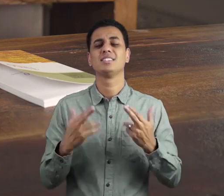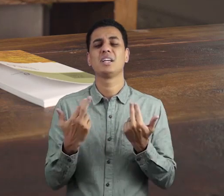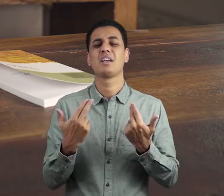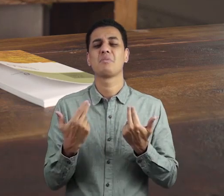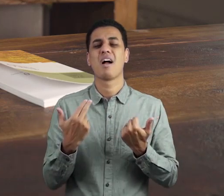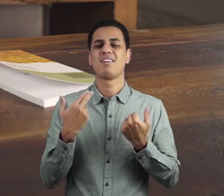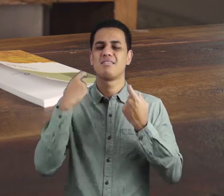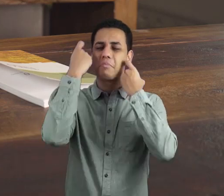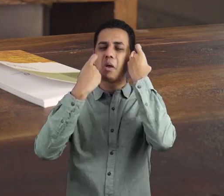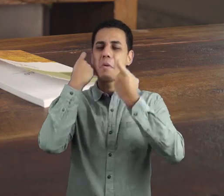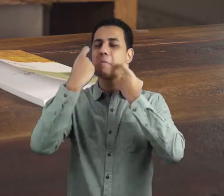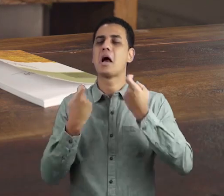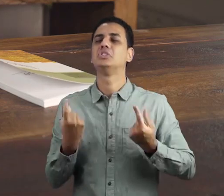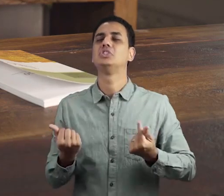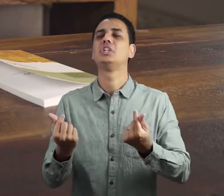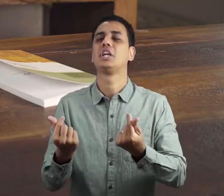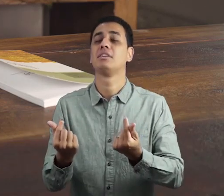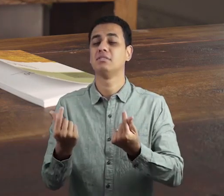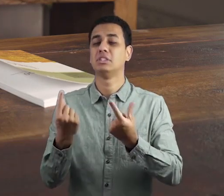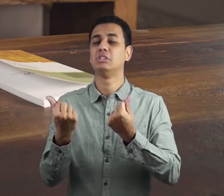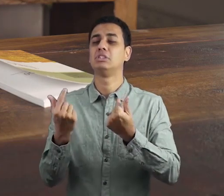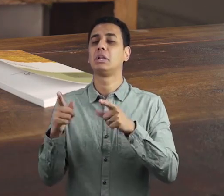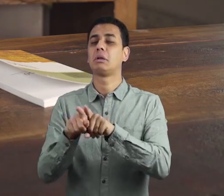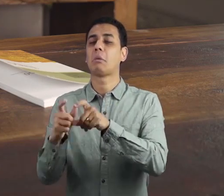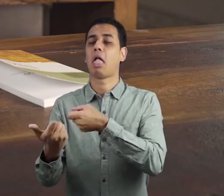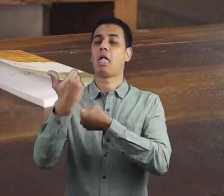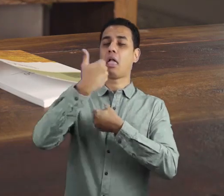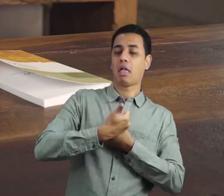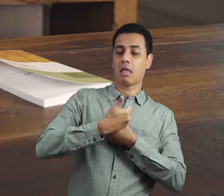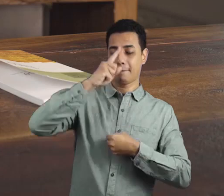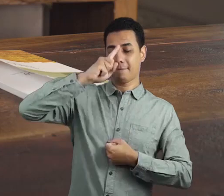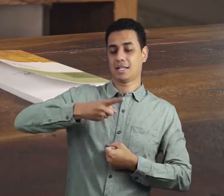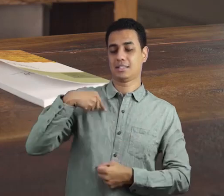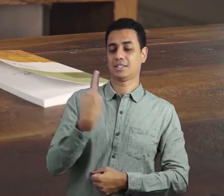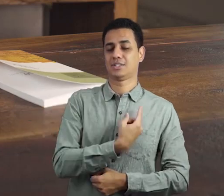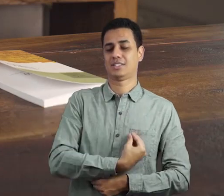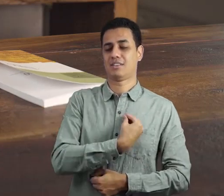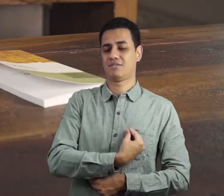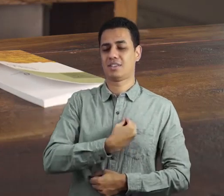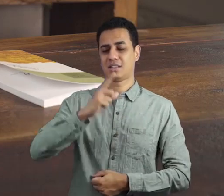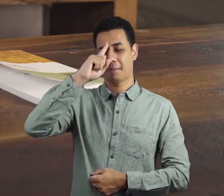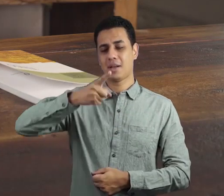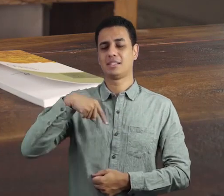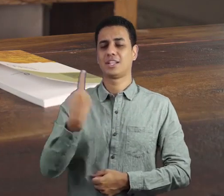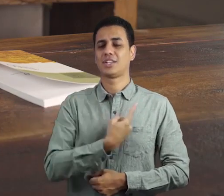confiado riquezas, que estão aqui, quer conheçam a Ti ou não conheçam, ouvindo esta palavra.